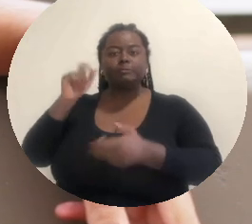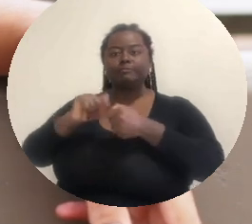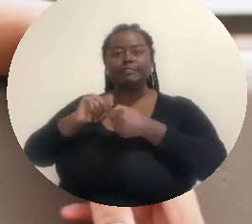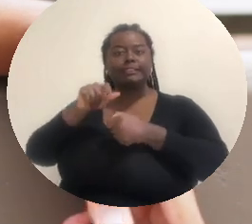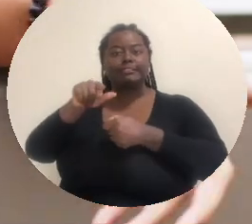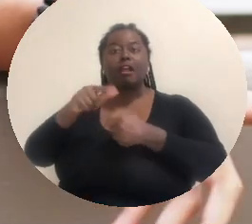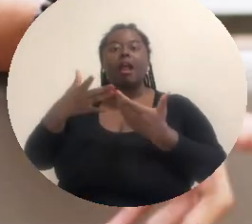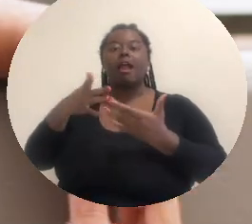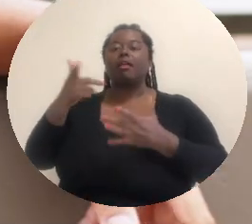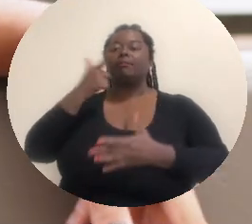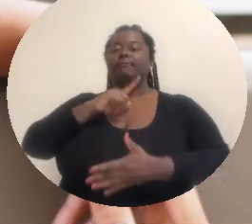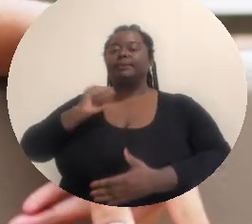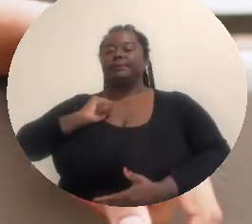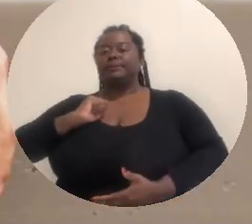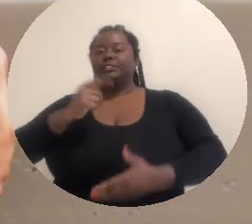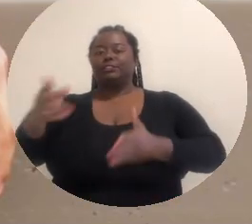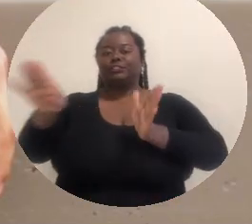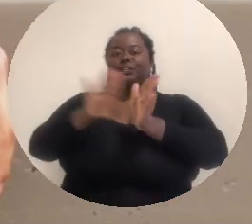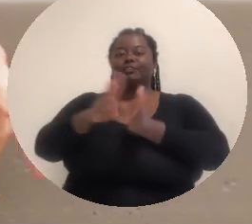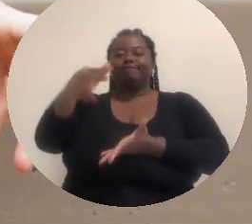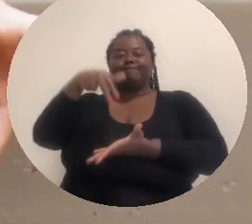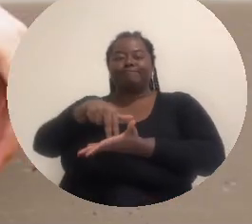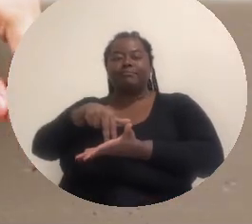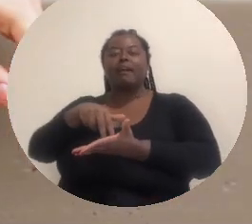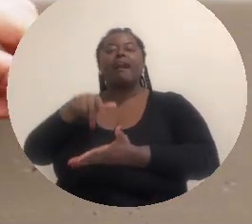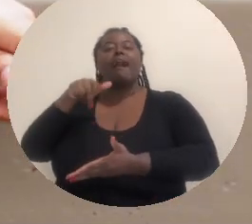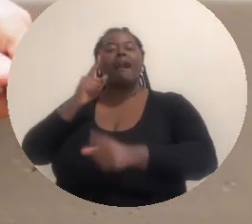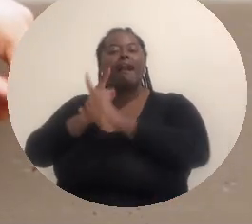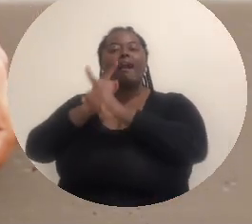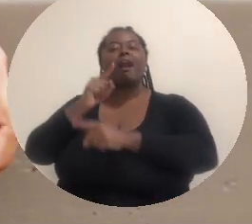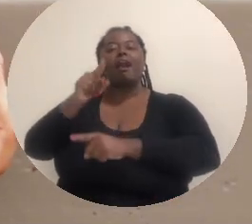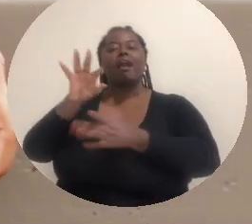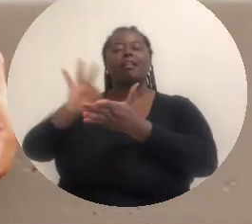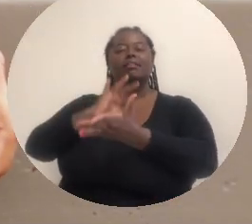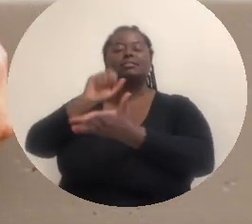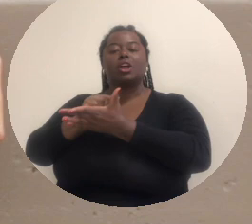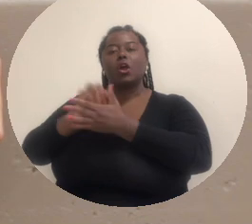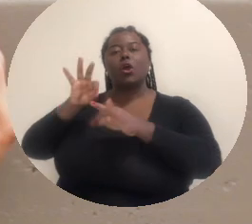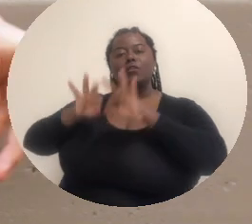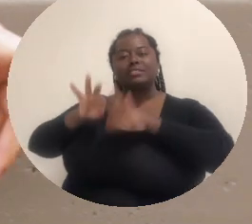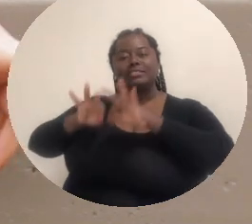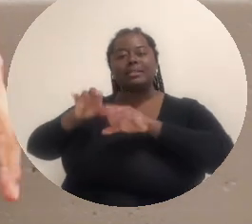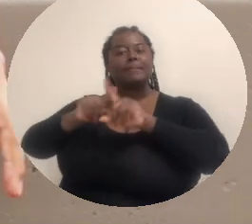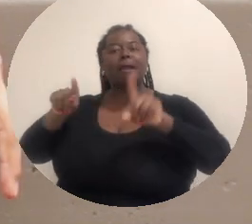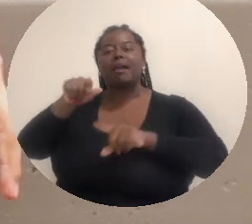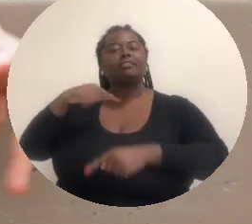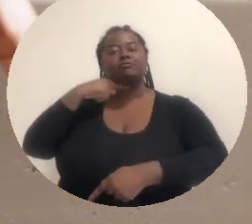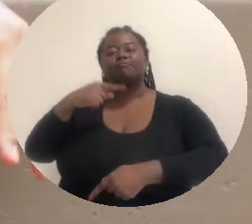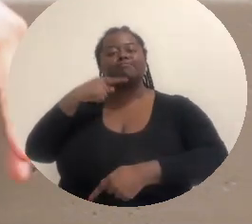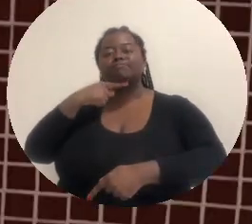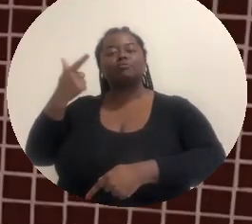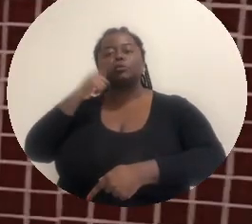E aí, até o momento que ela chegou, e depois a gente descobriu que ela tinha se inscrito na oficina, mas ela não tinha conseguido vir